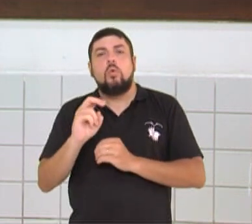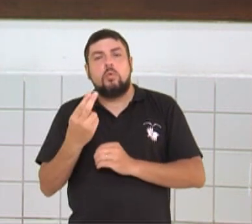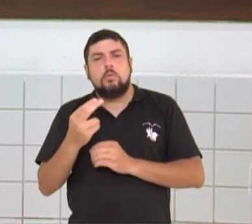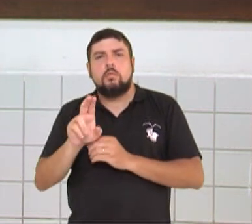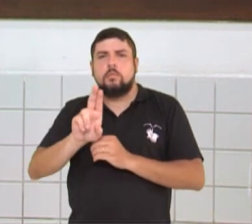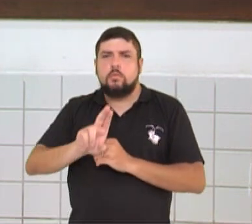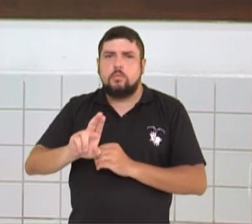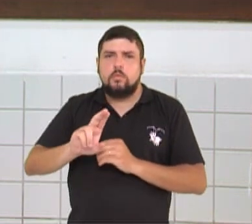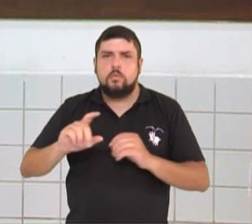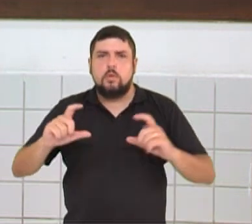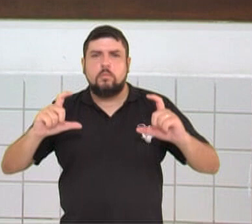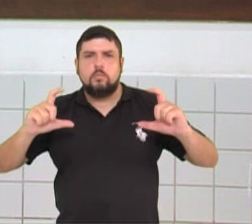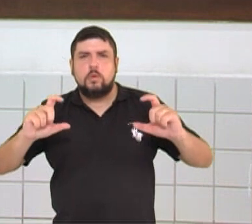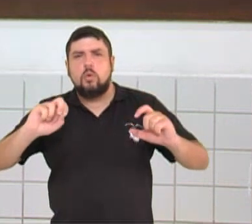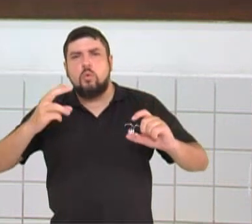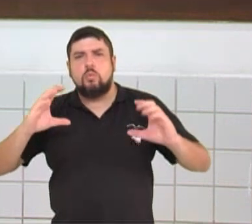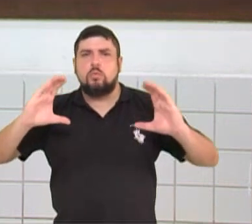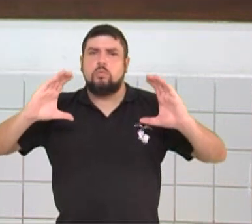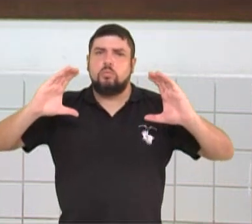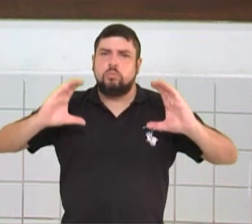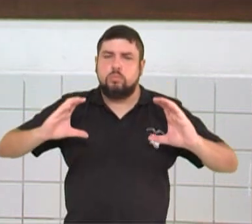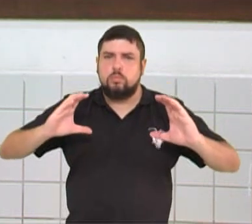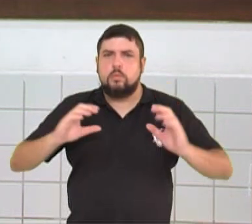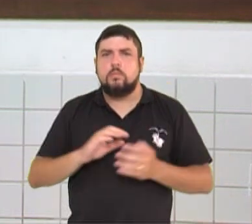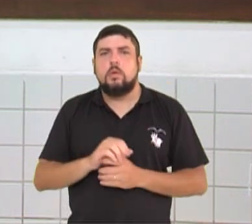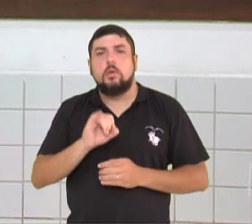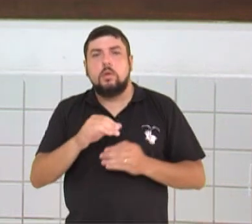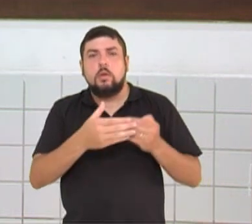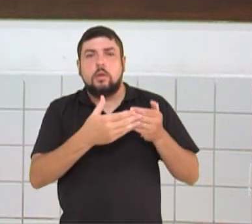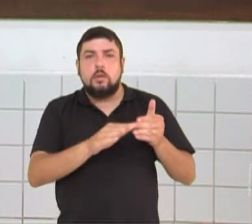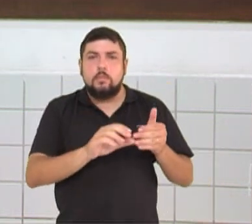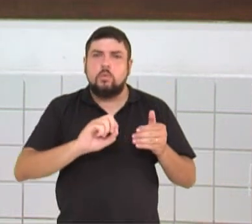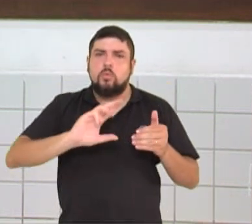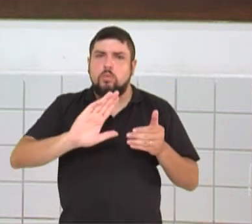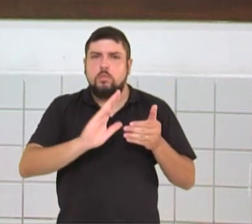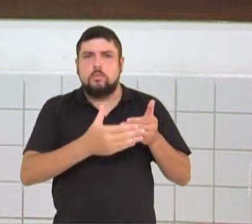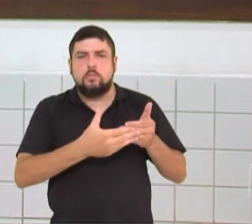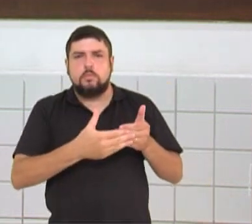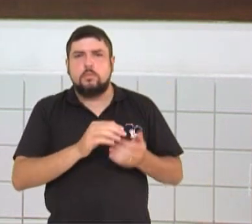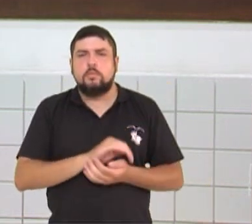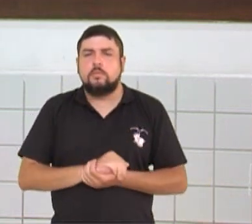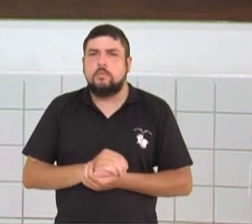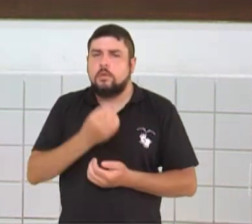então usando parênteses e colchetes para definir se o intervalo é aberto ou fechado.